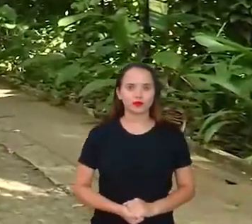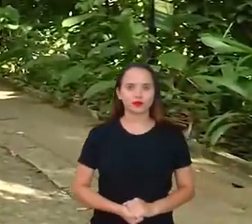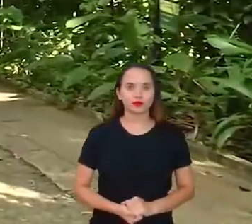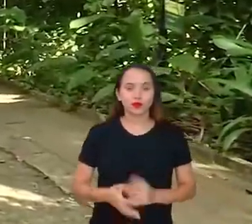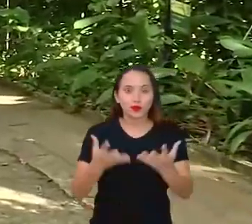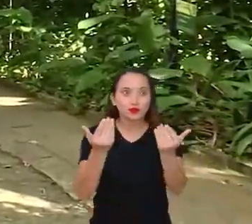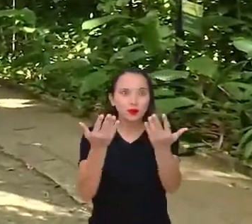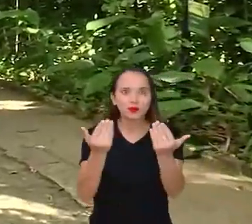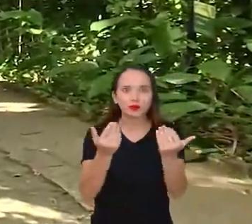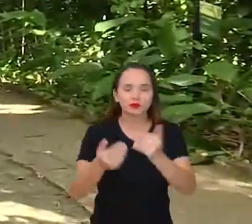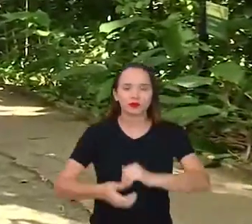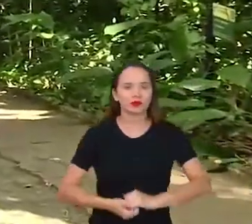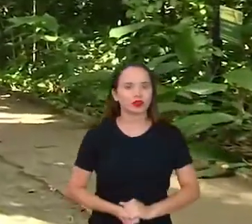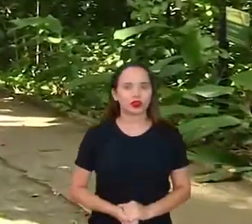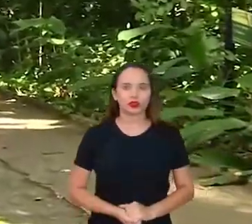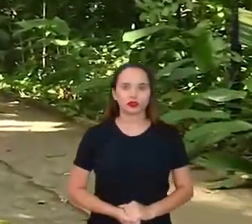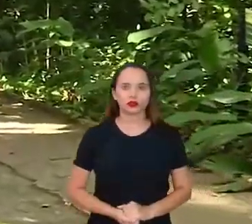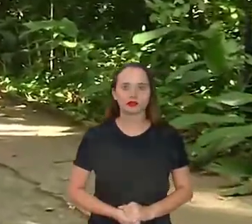Bora! Super Love!